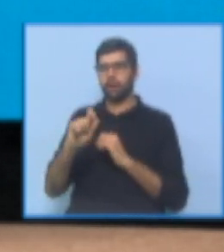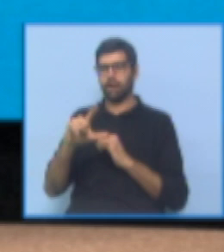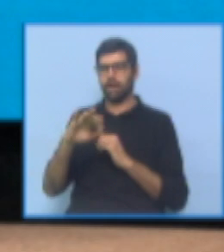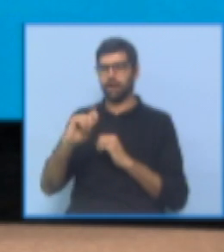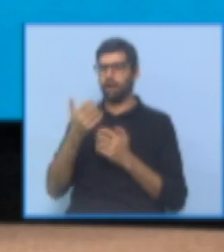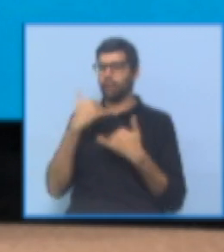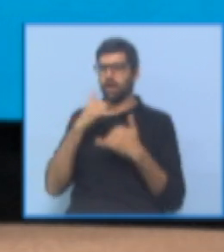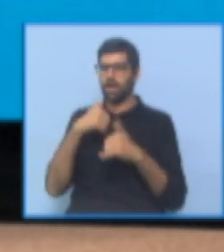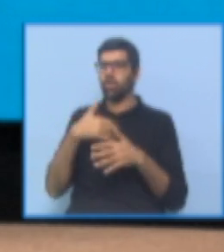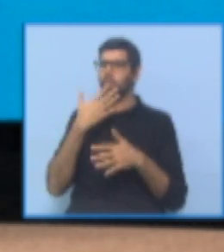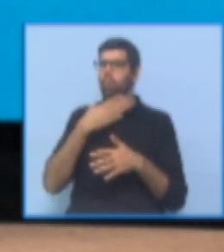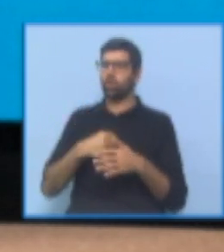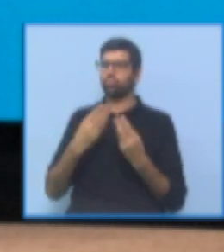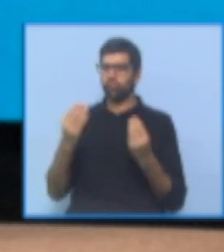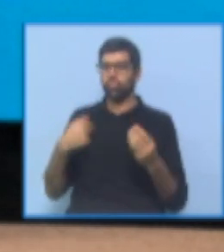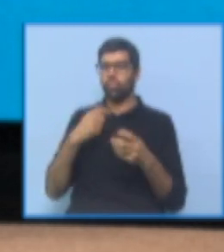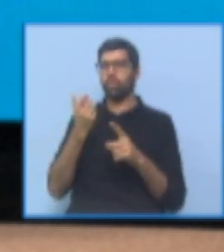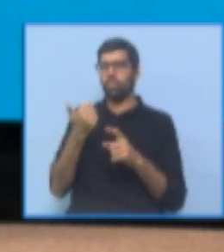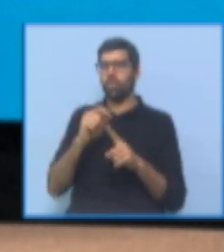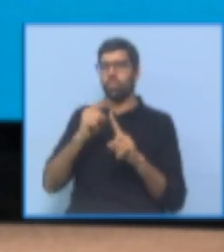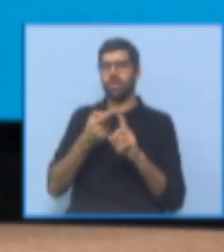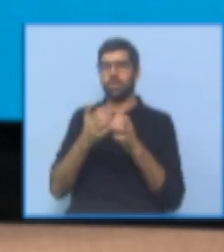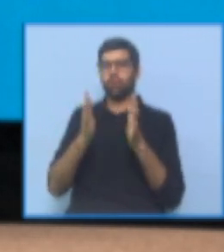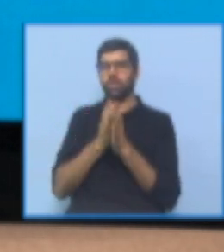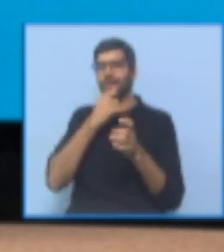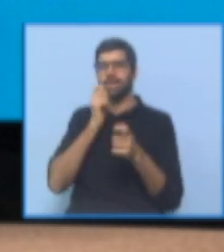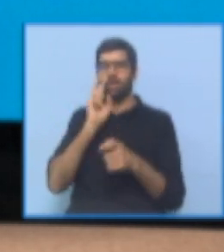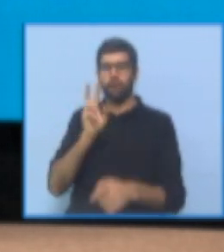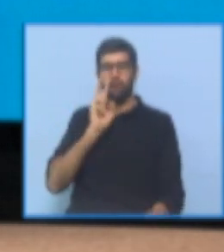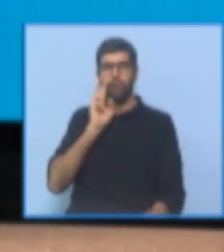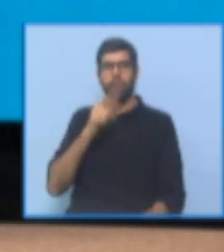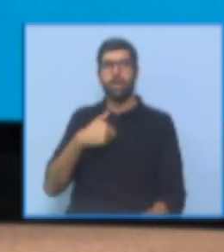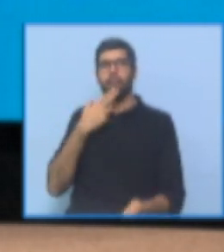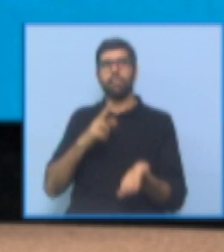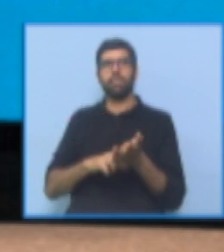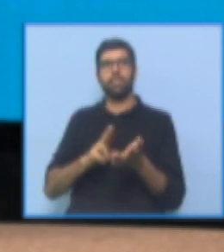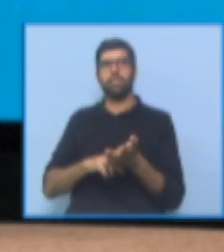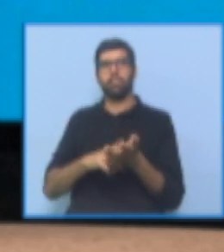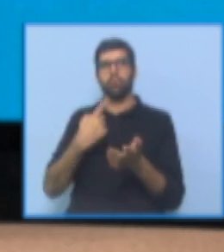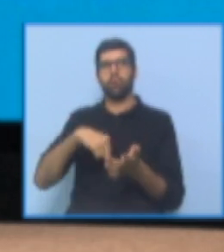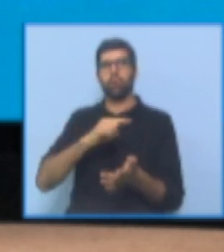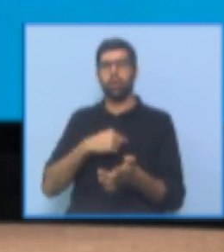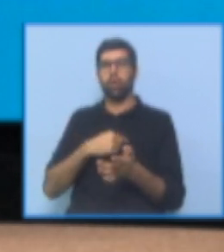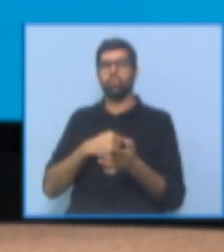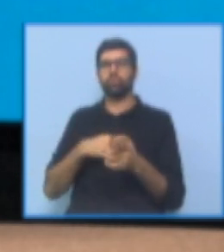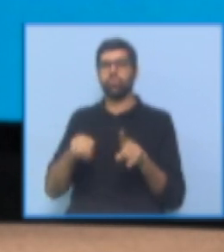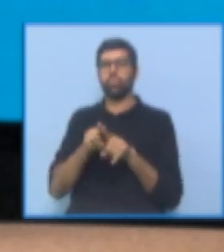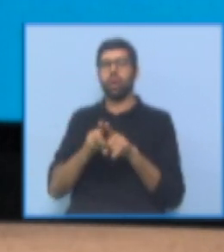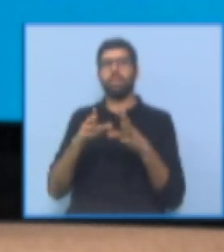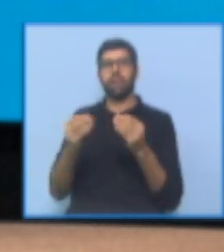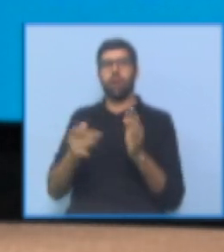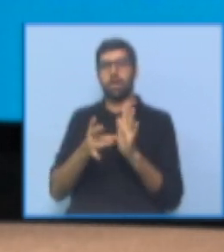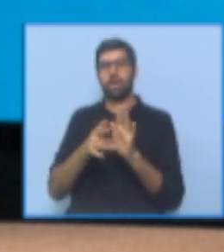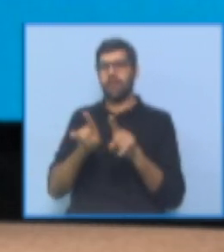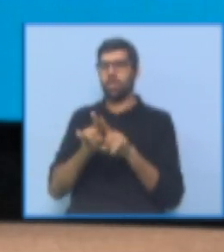para esse trabalho. Um gosto trabalho. enorme. Bom ano para todos aqueles que nos estão a acompanhar e que verdadeiramente nós sejamos um instrumento, este livro também